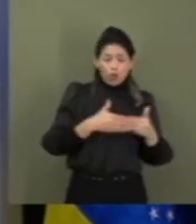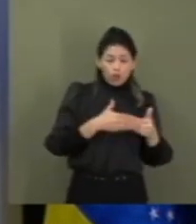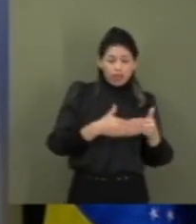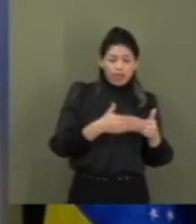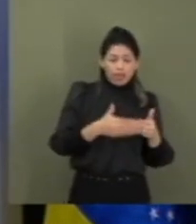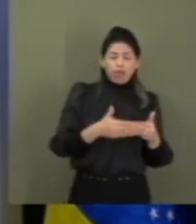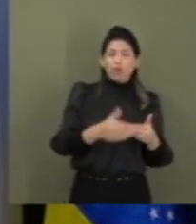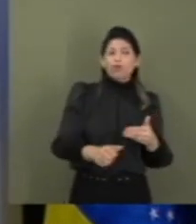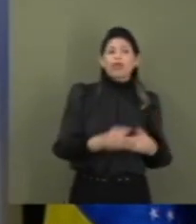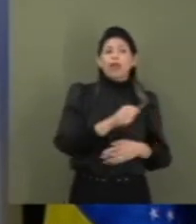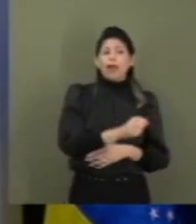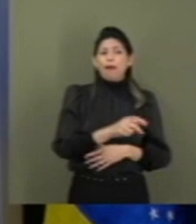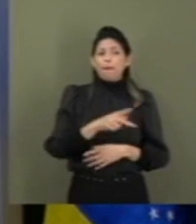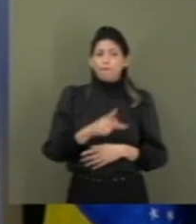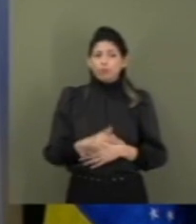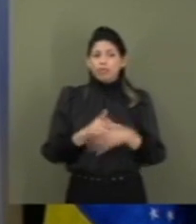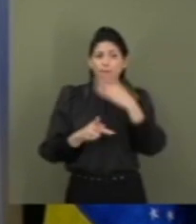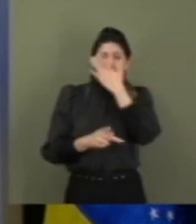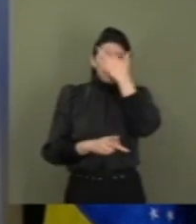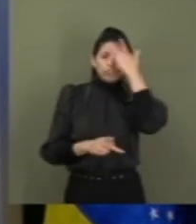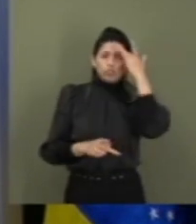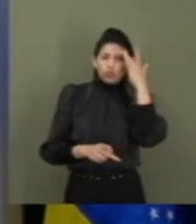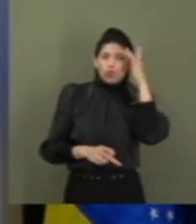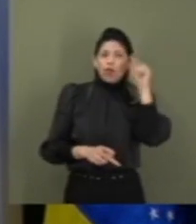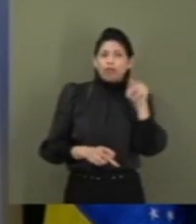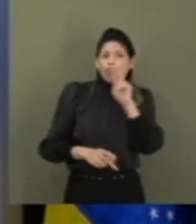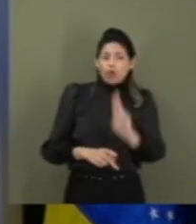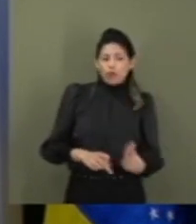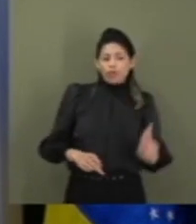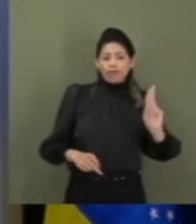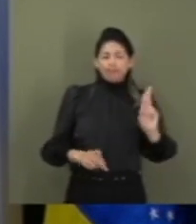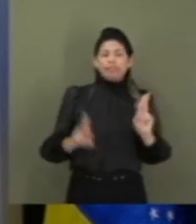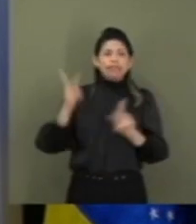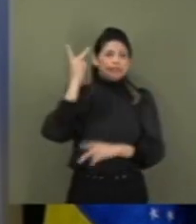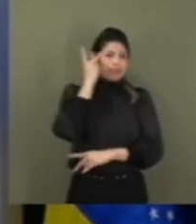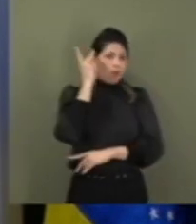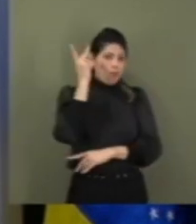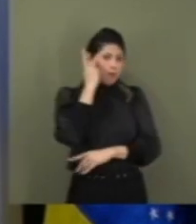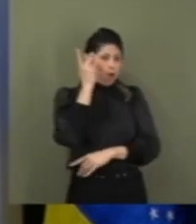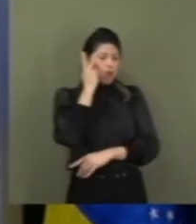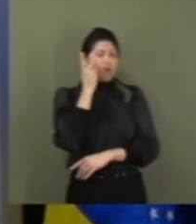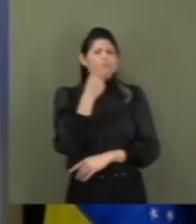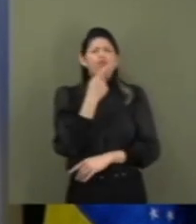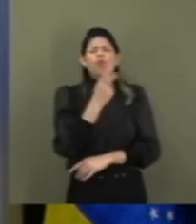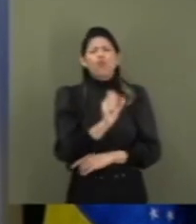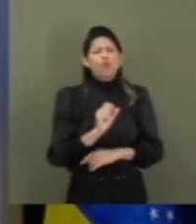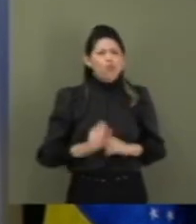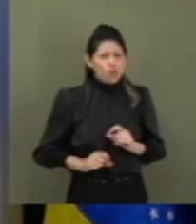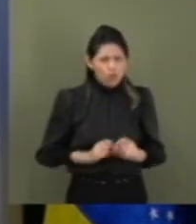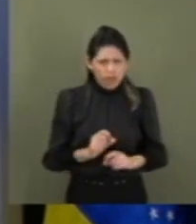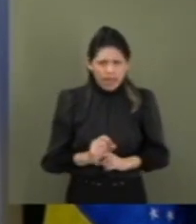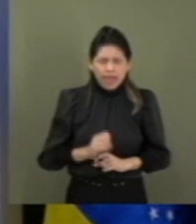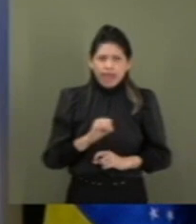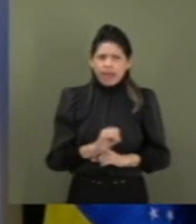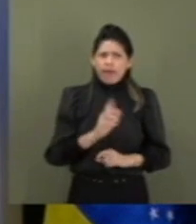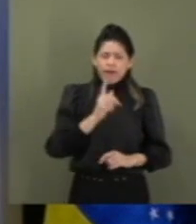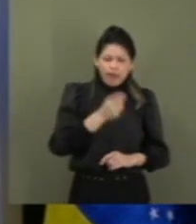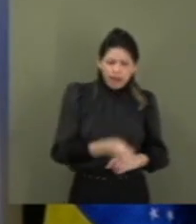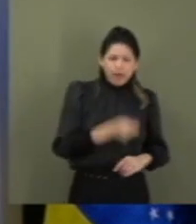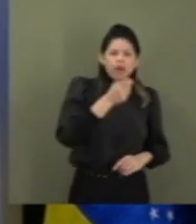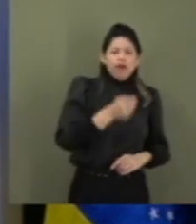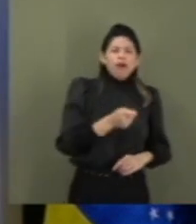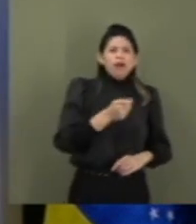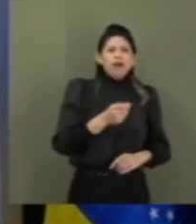da Universidade de São Paulo, que ousaram dizer o que pensavam sobre a ditadura no